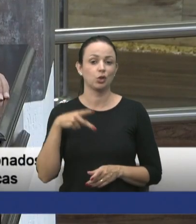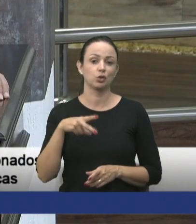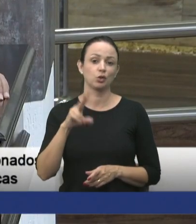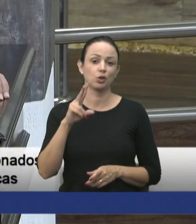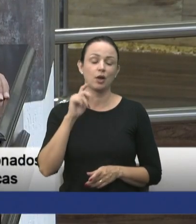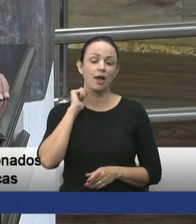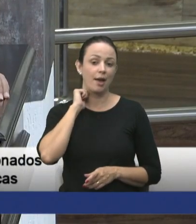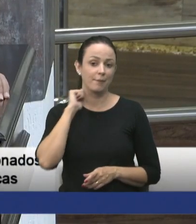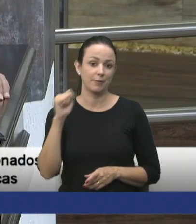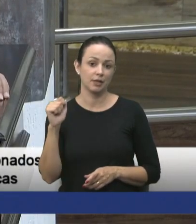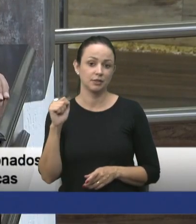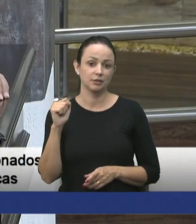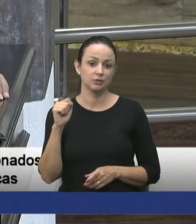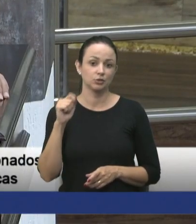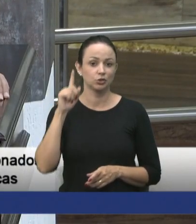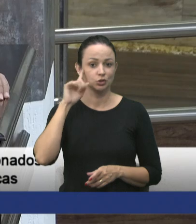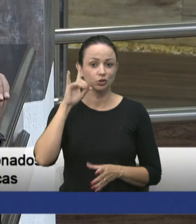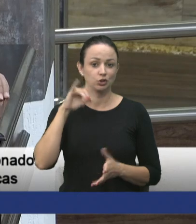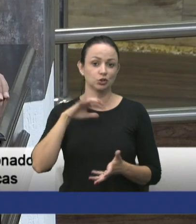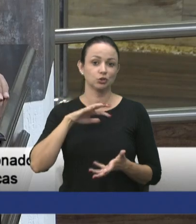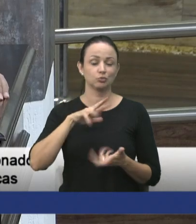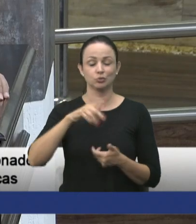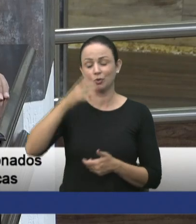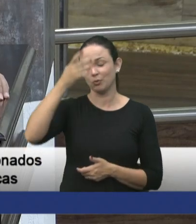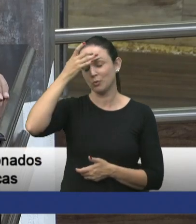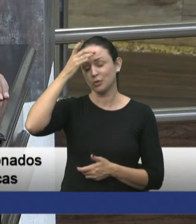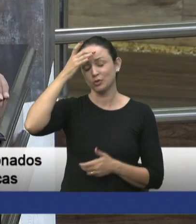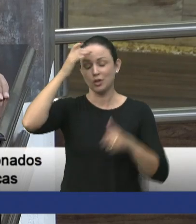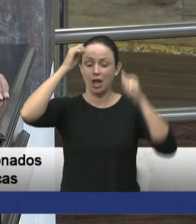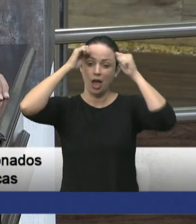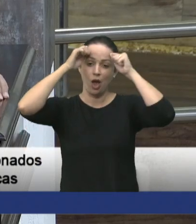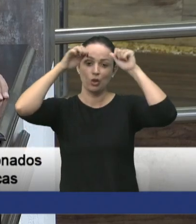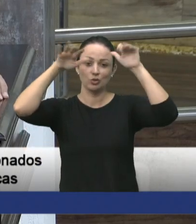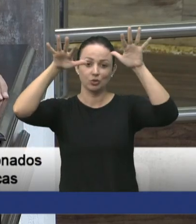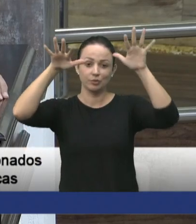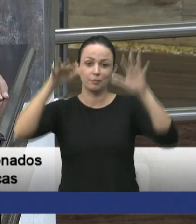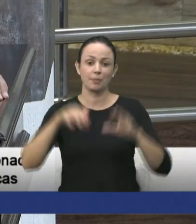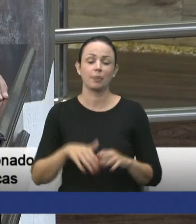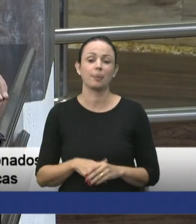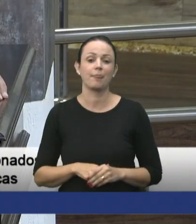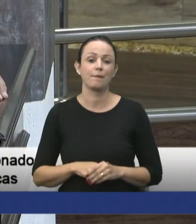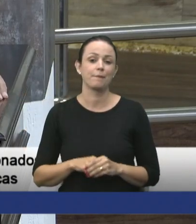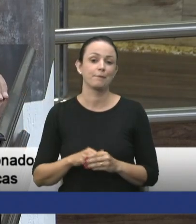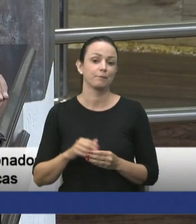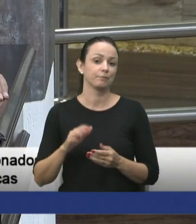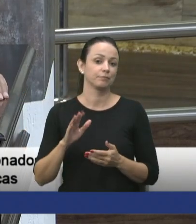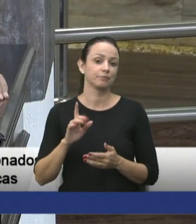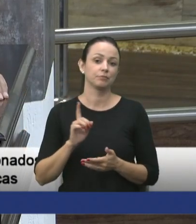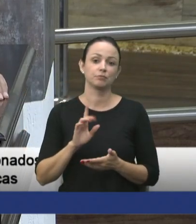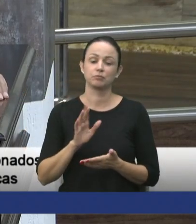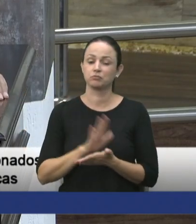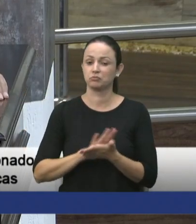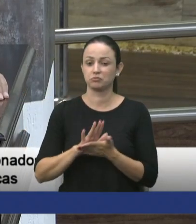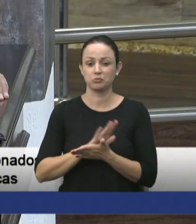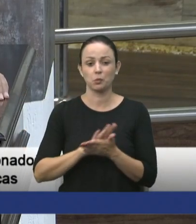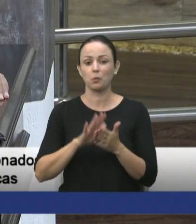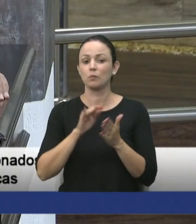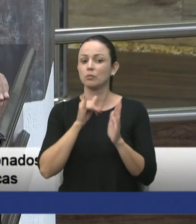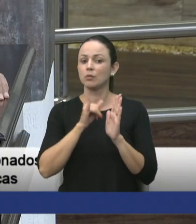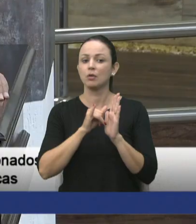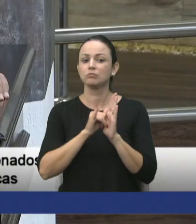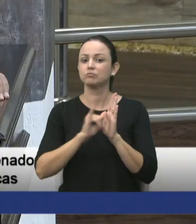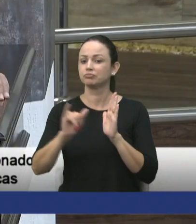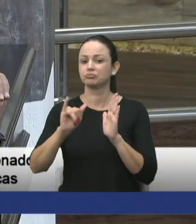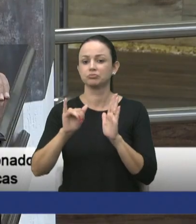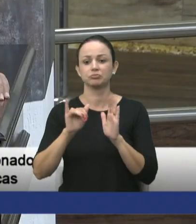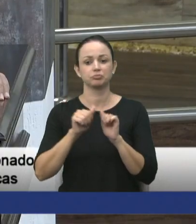de abril, no Dia Mundial da Conscientização sobre o Autismo, não é do nosso conhecimento a publicação